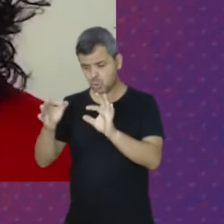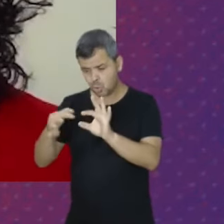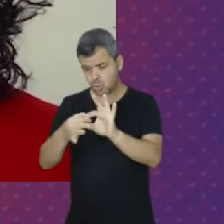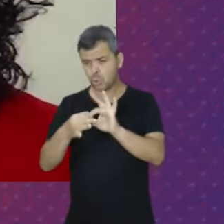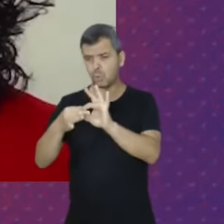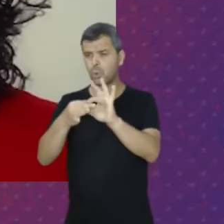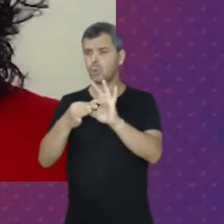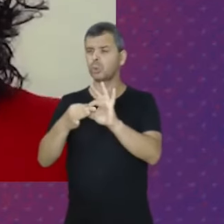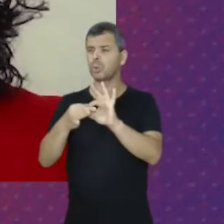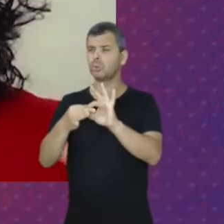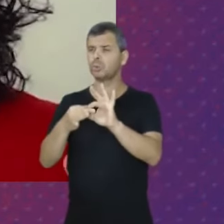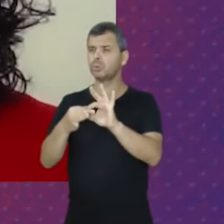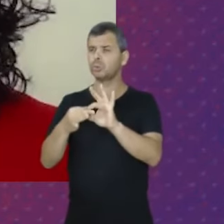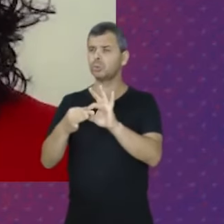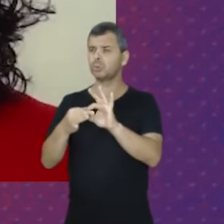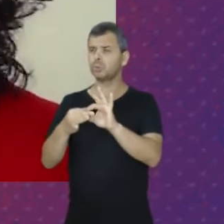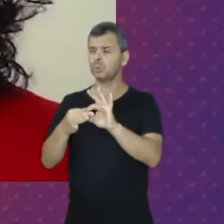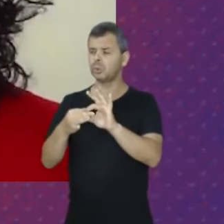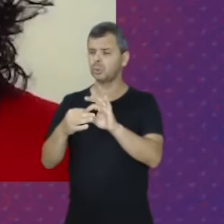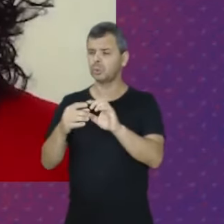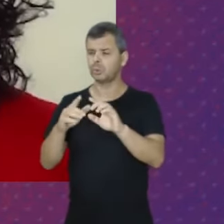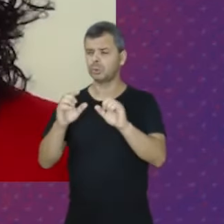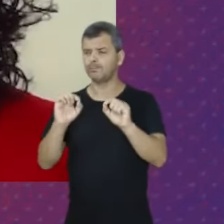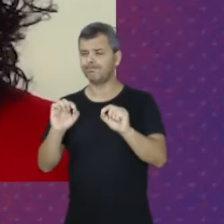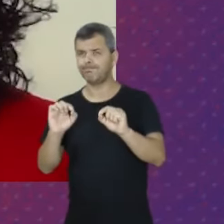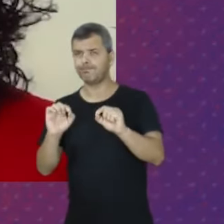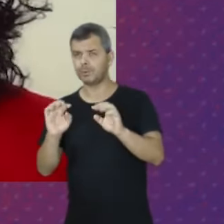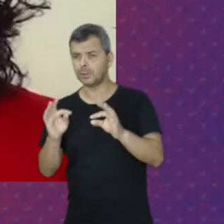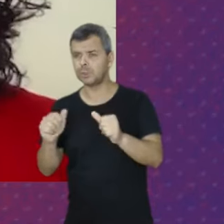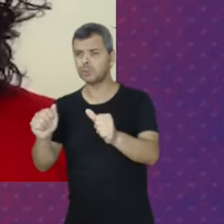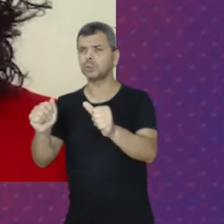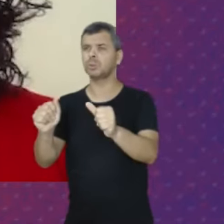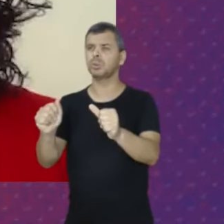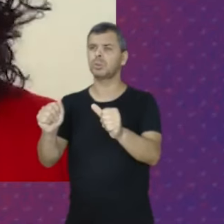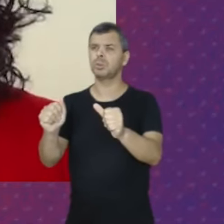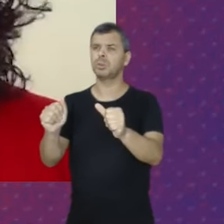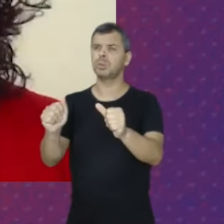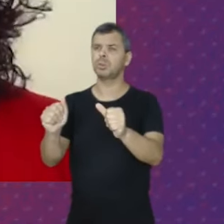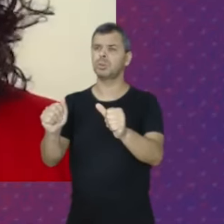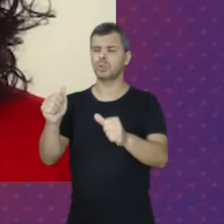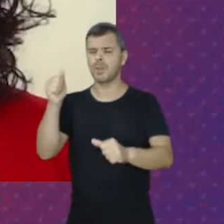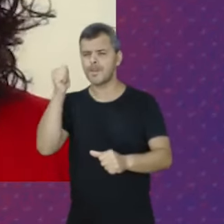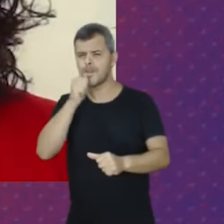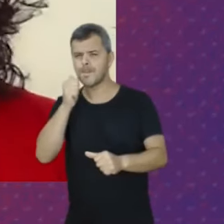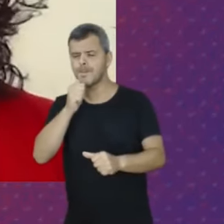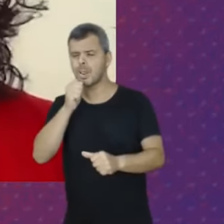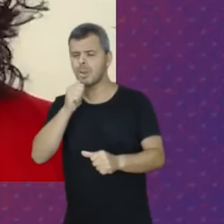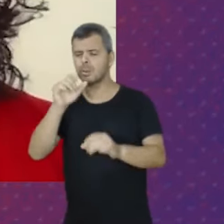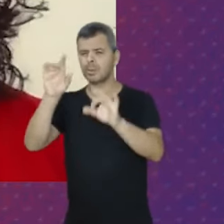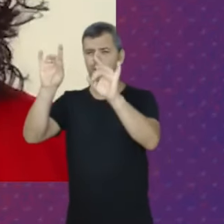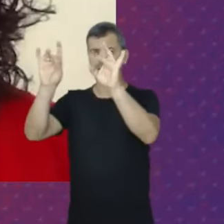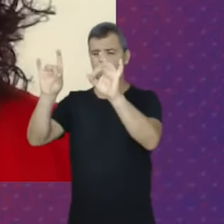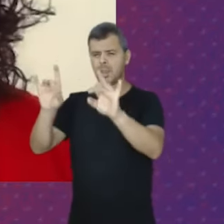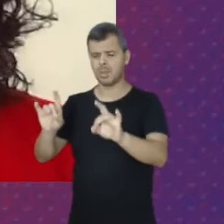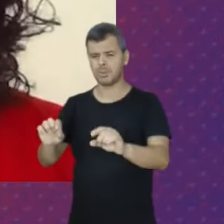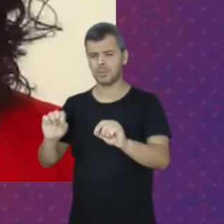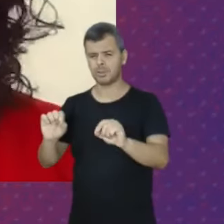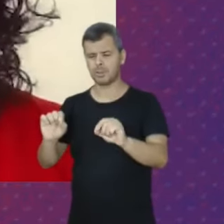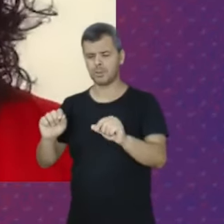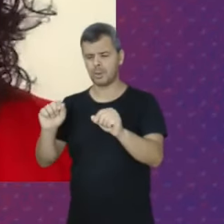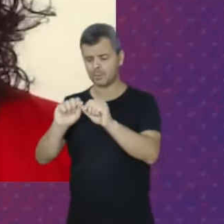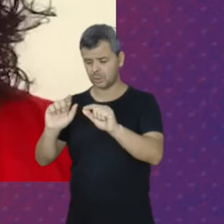conjunto, fazendo a união de todas as mulheres em especial,